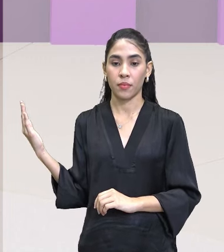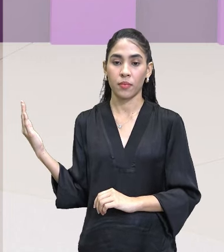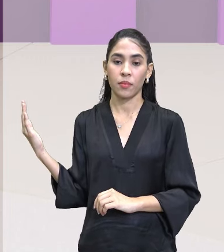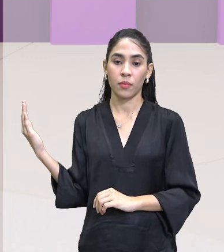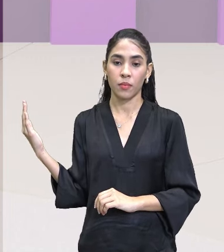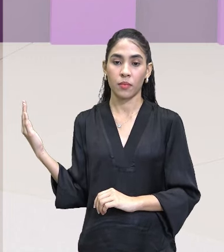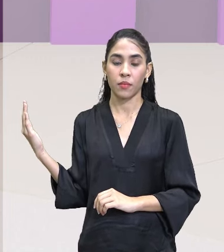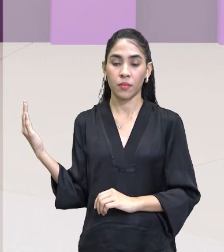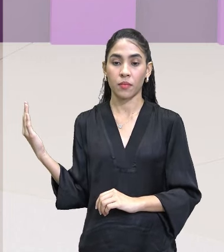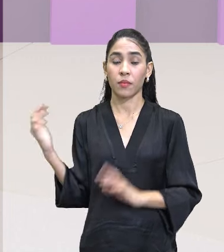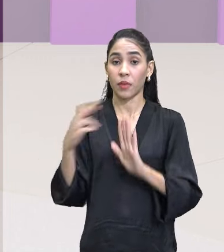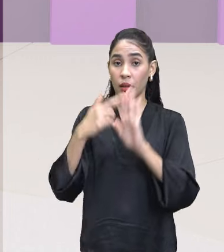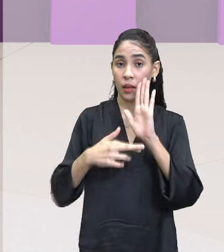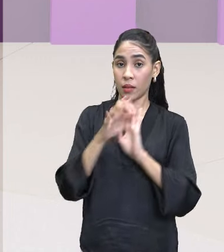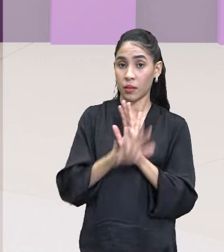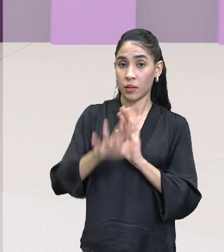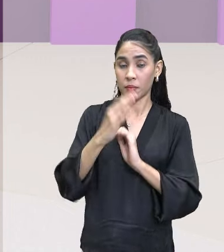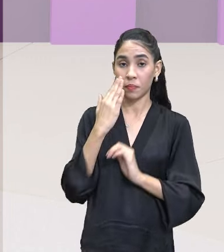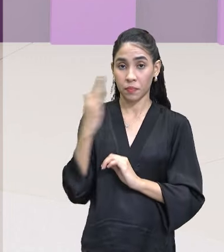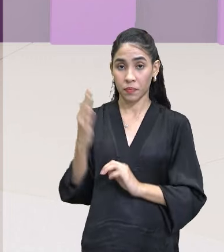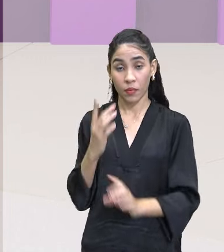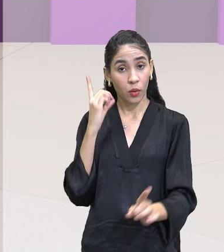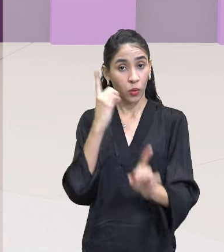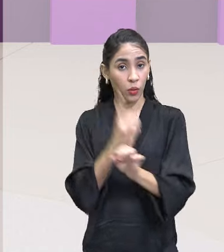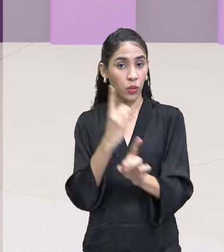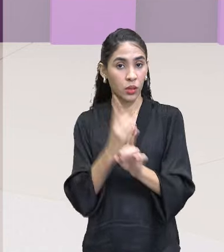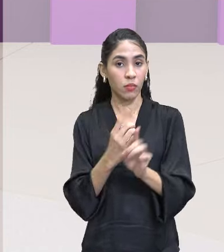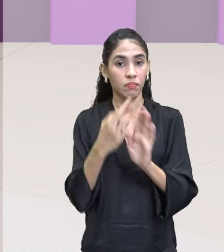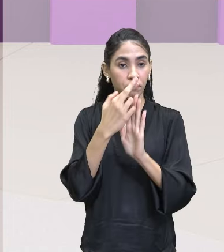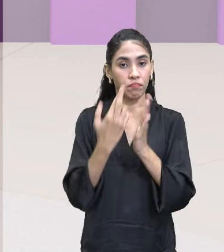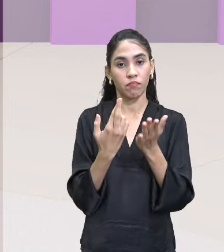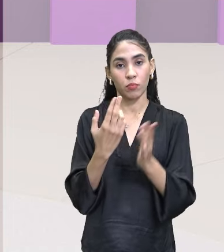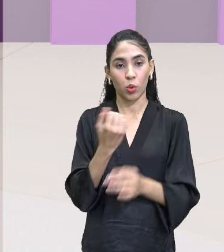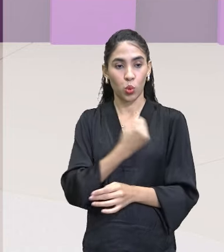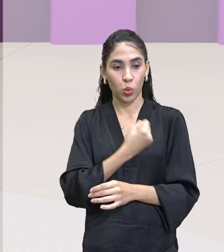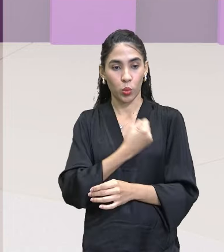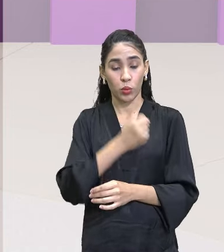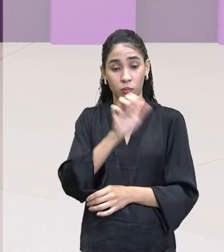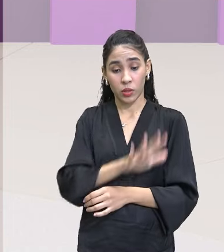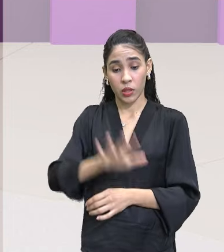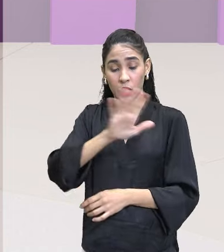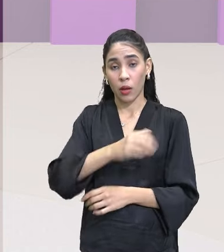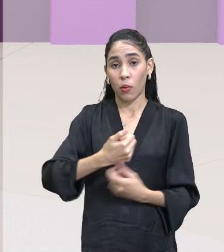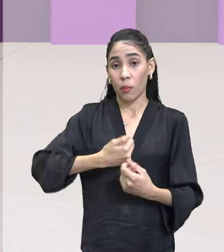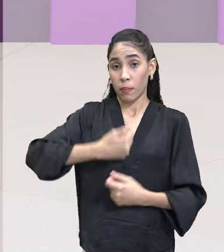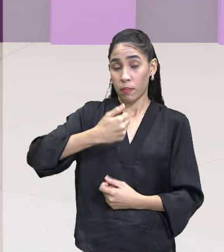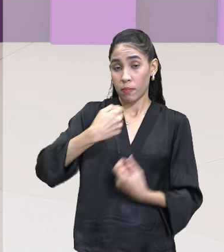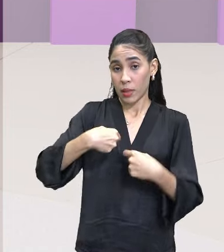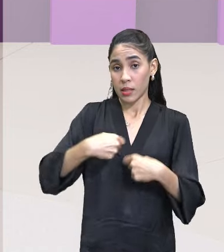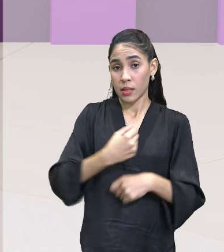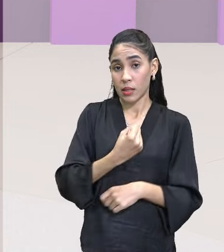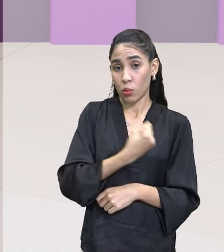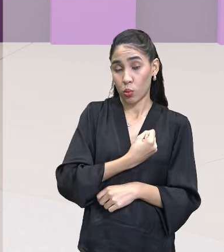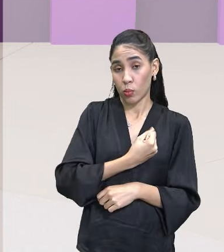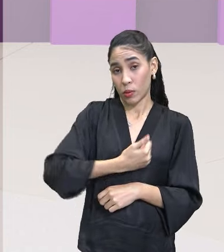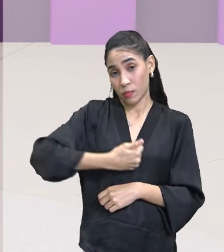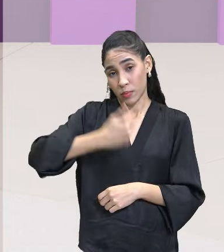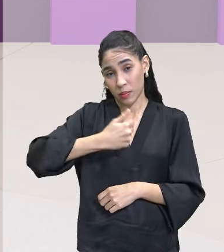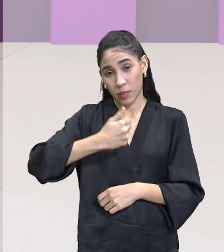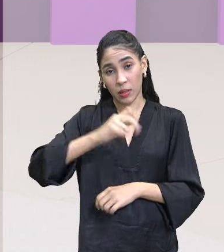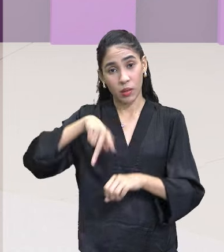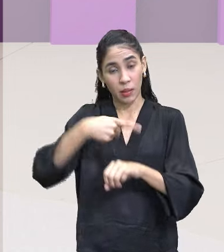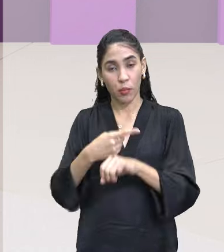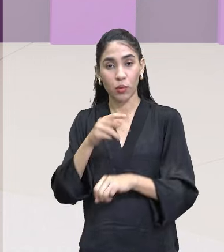1 vezes a razão. Para achar o termo geral, você precisa do primeiro termo e do que mais? E você precisa